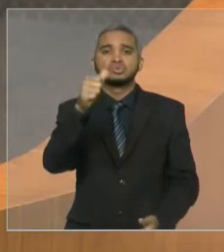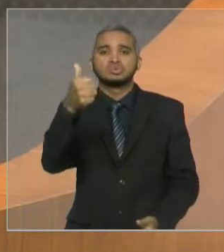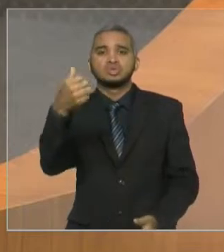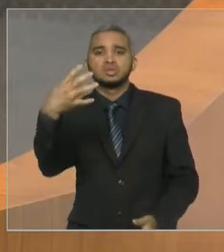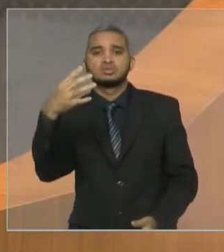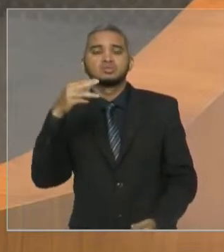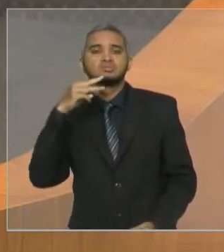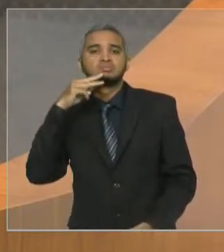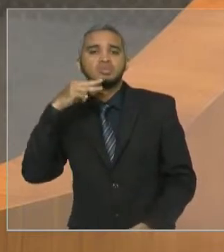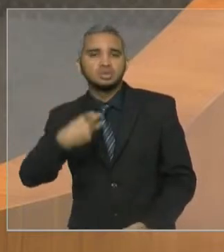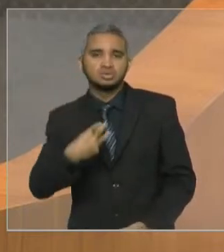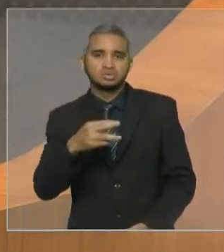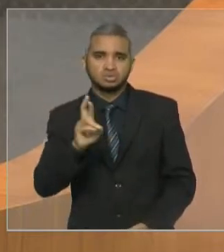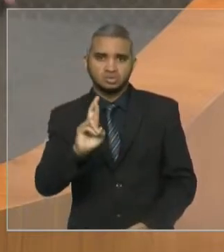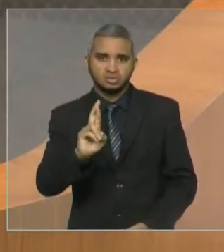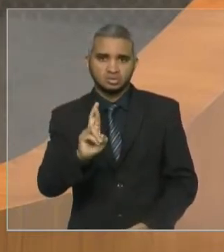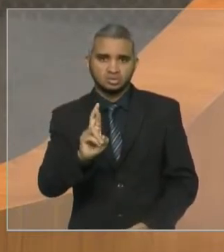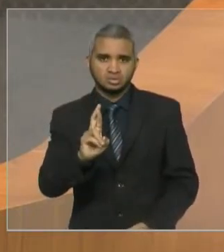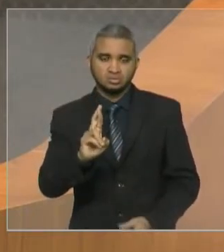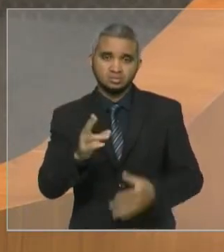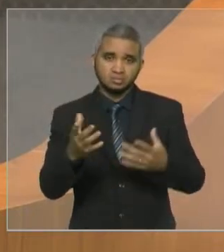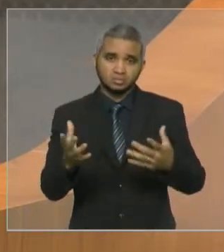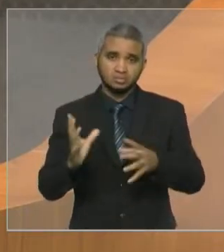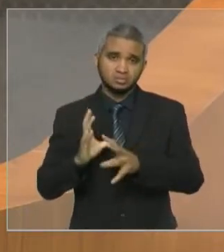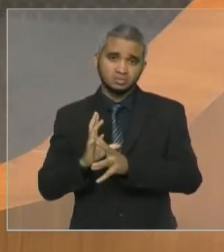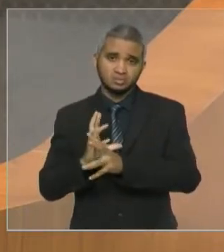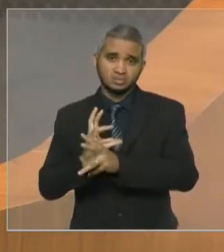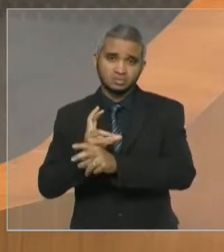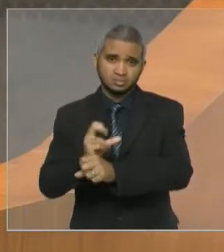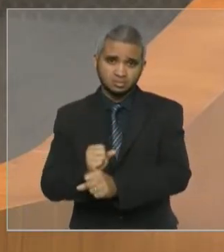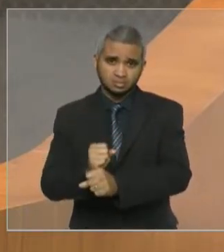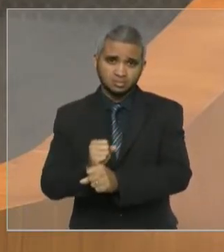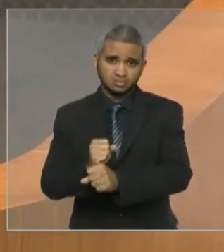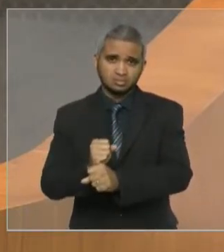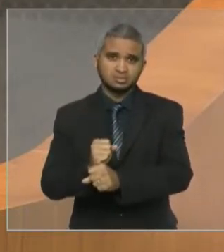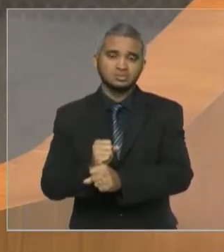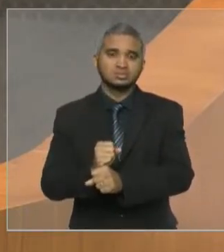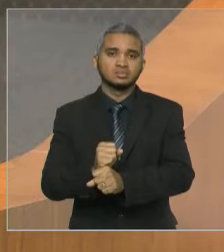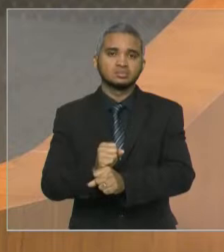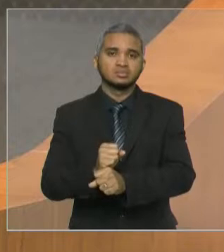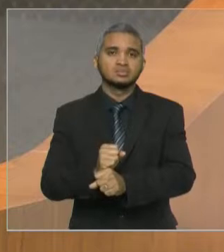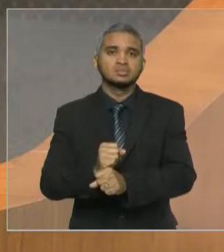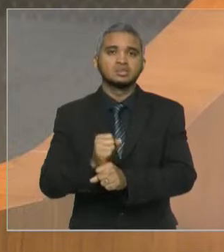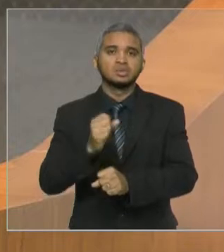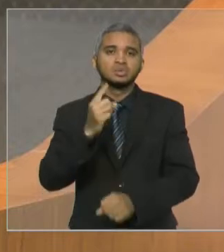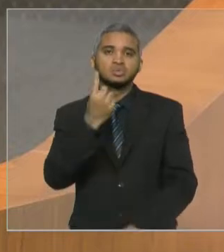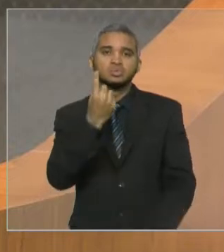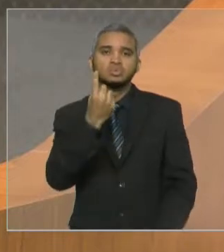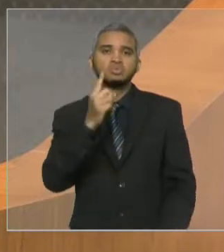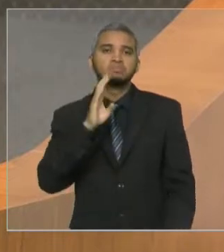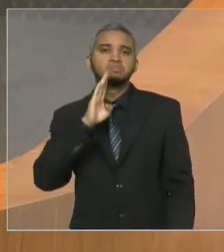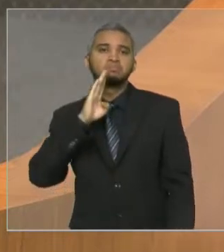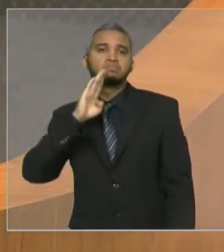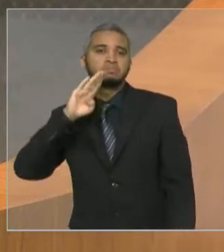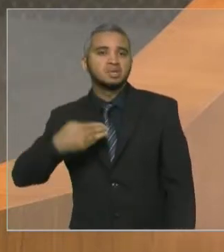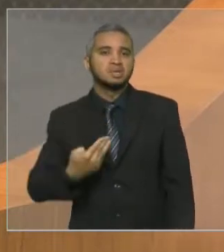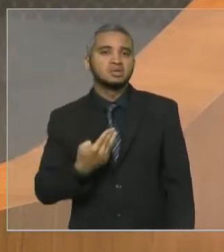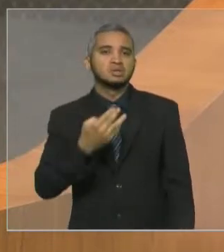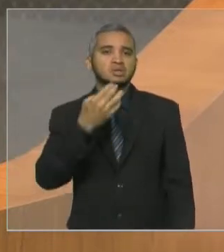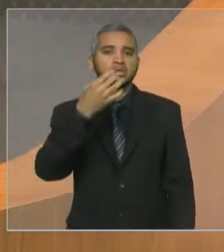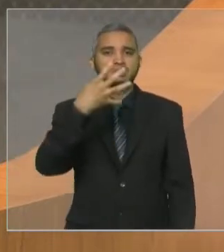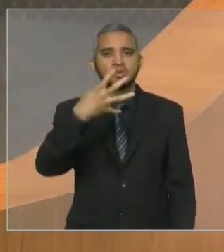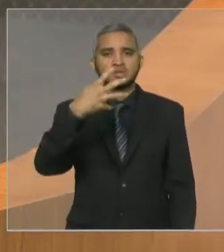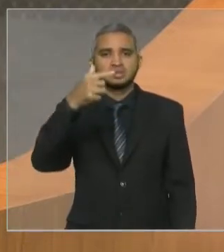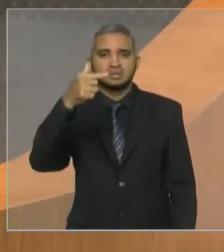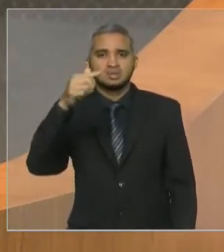de reais. Somado um com o outro, dá 1 bilhão 475 milhões